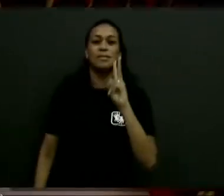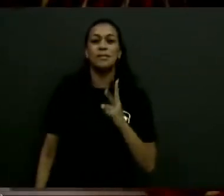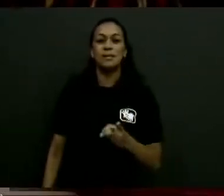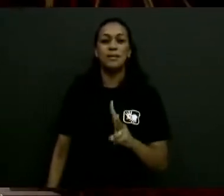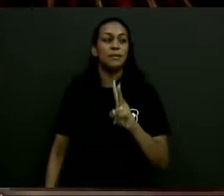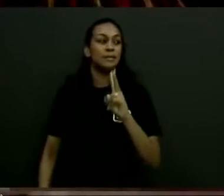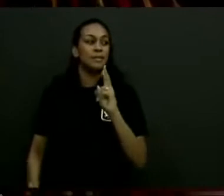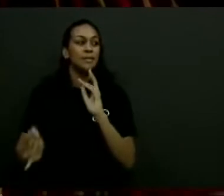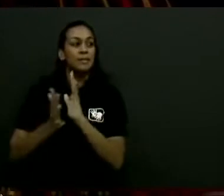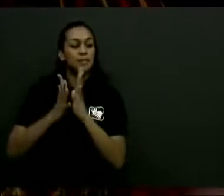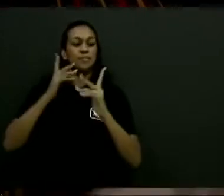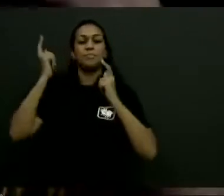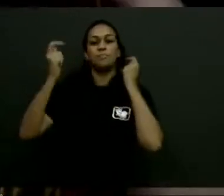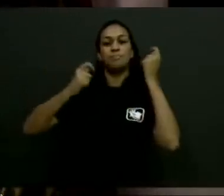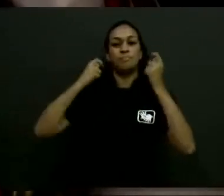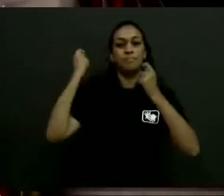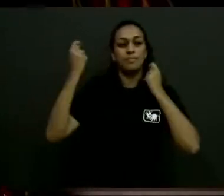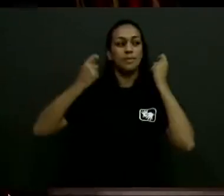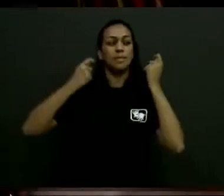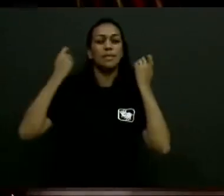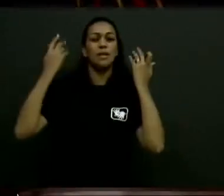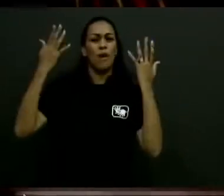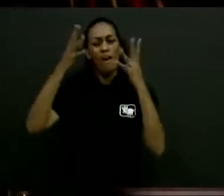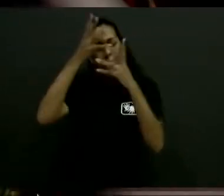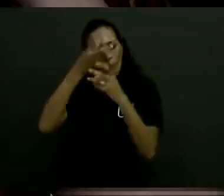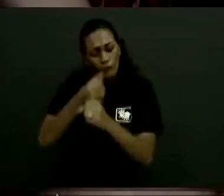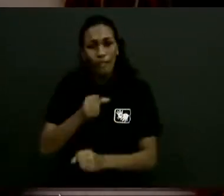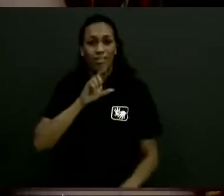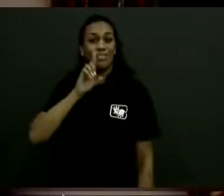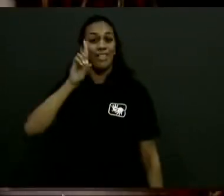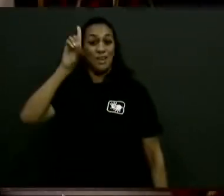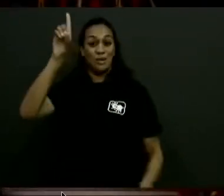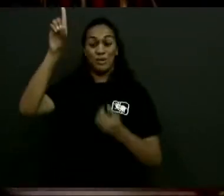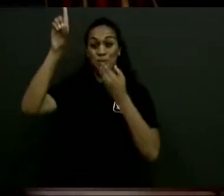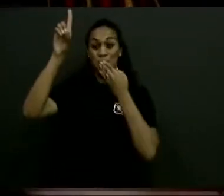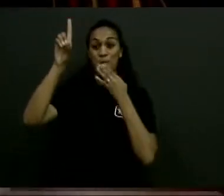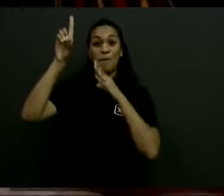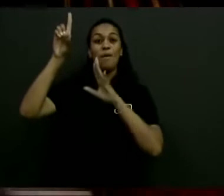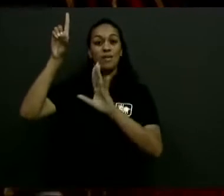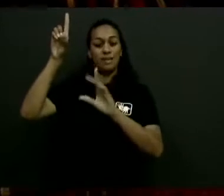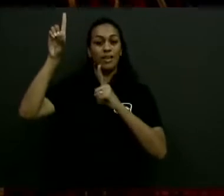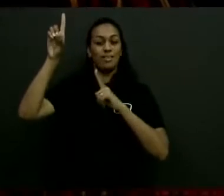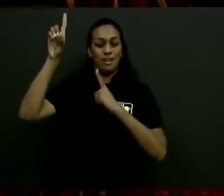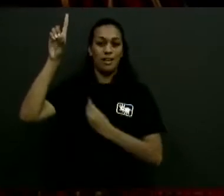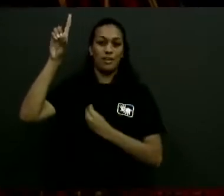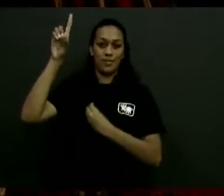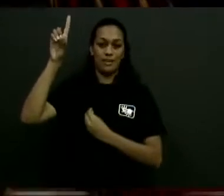fica firme. Confia no Senhor. Ele tem promessa para a nossa